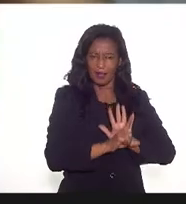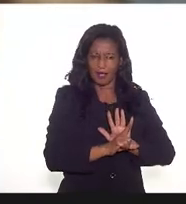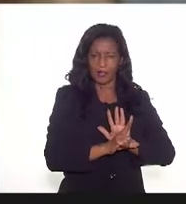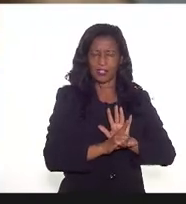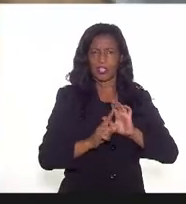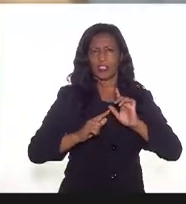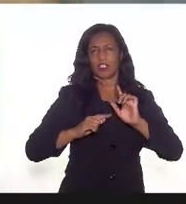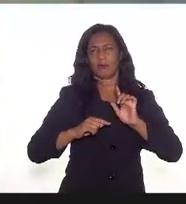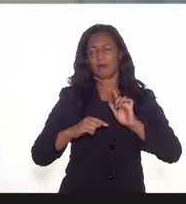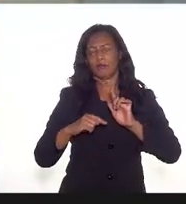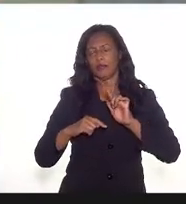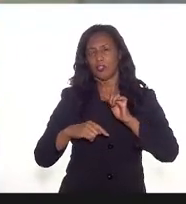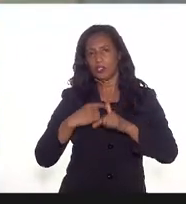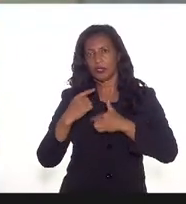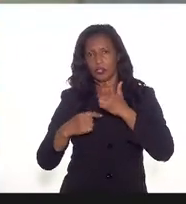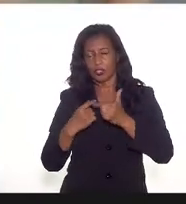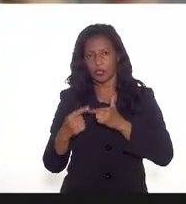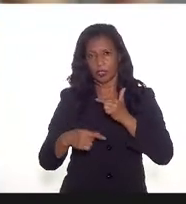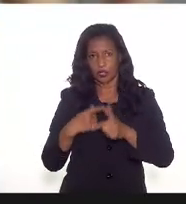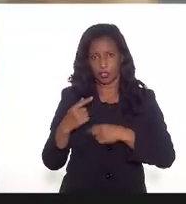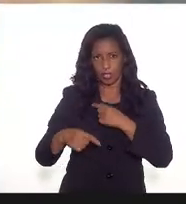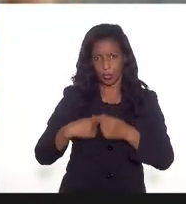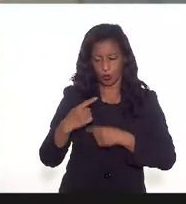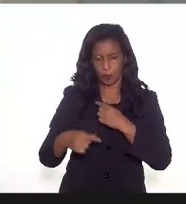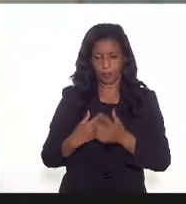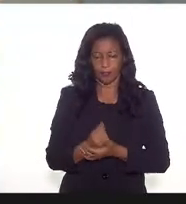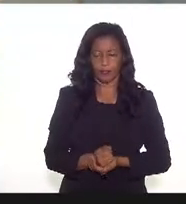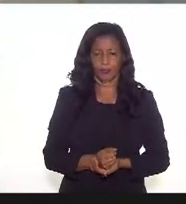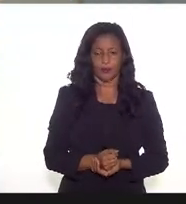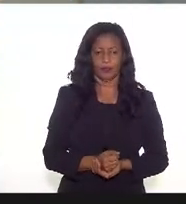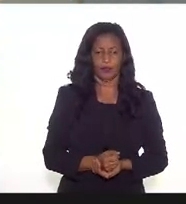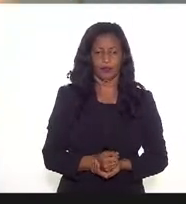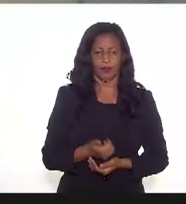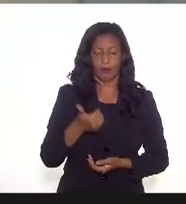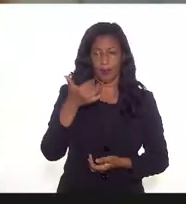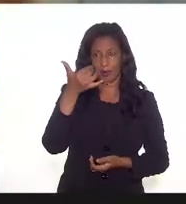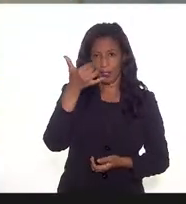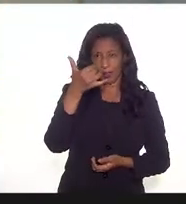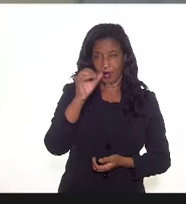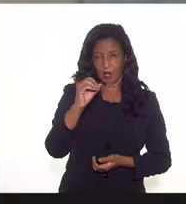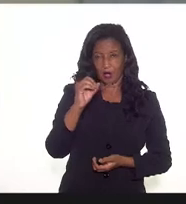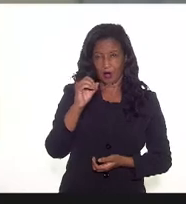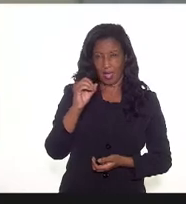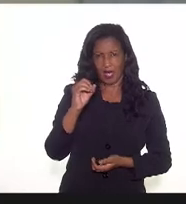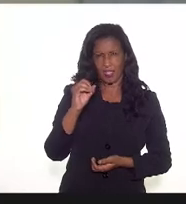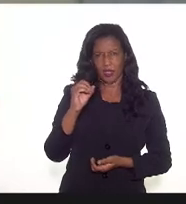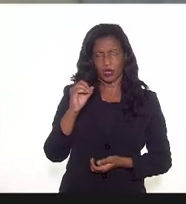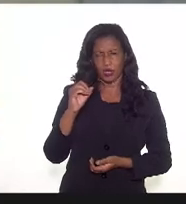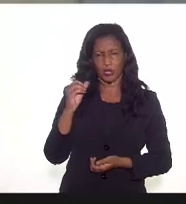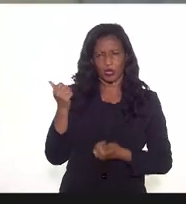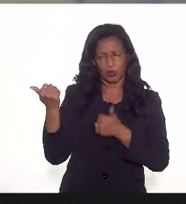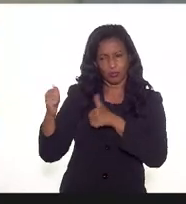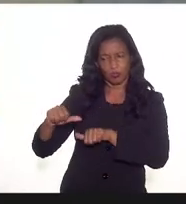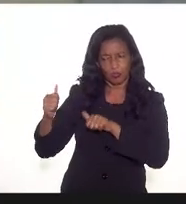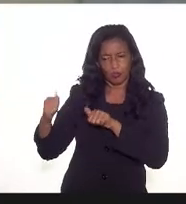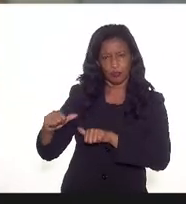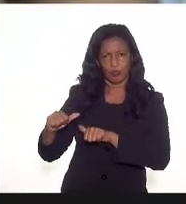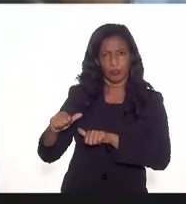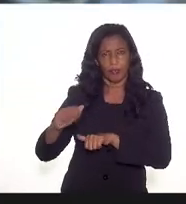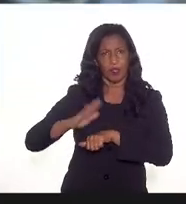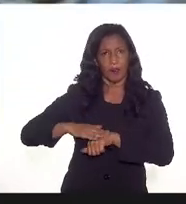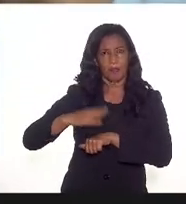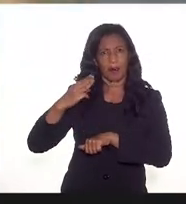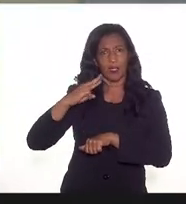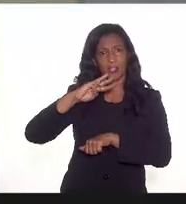gerou em algum momento só e somente 10 cartas consultas, a gente tem mais de 3